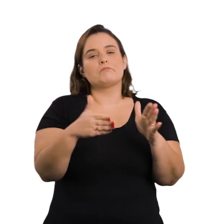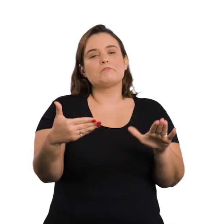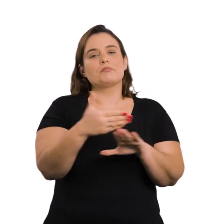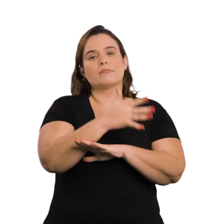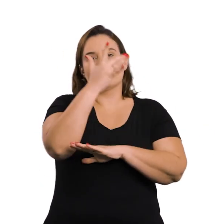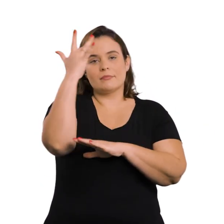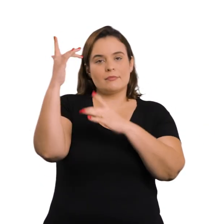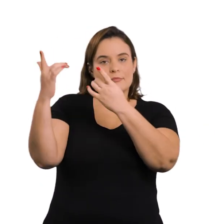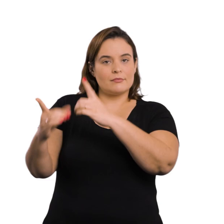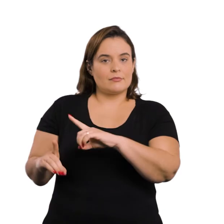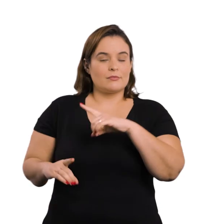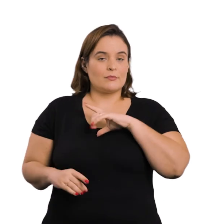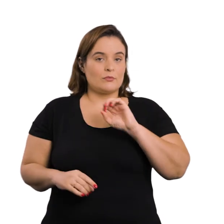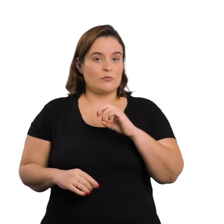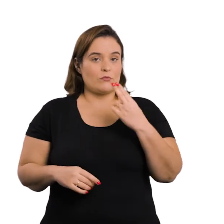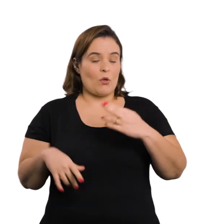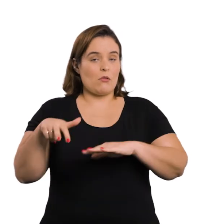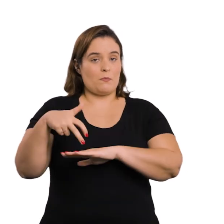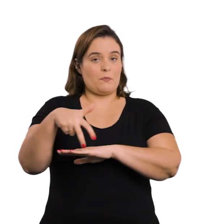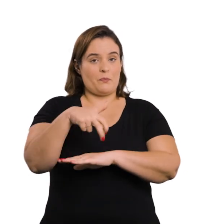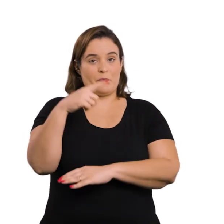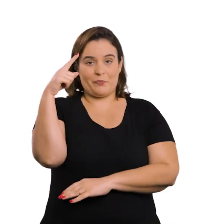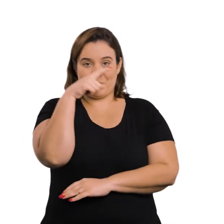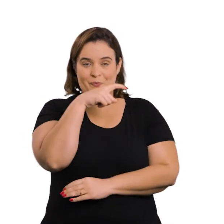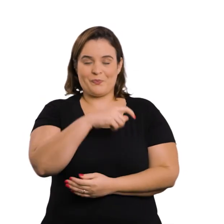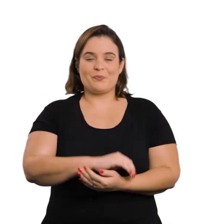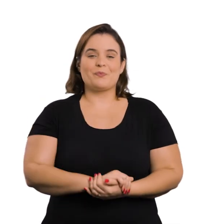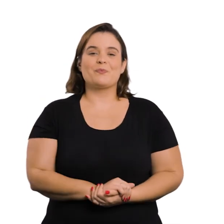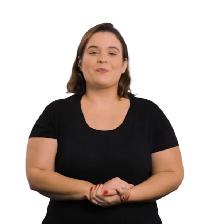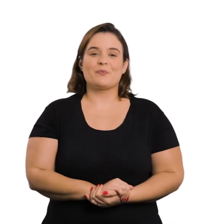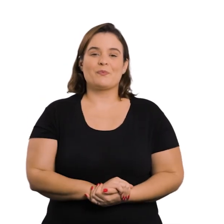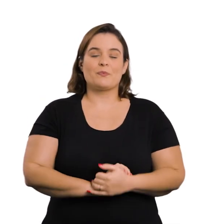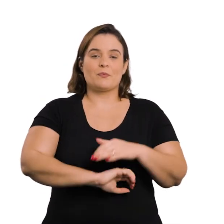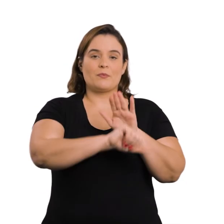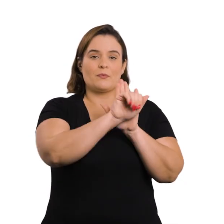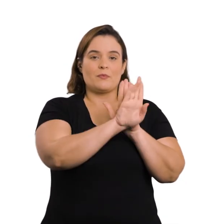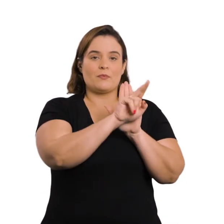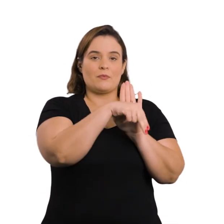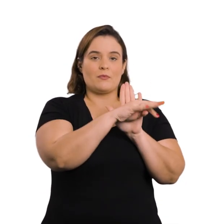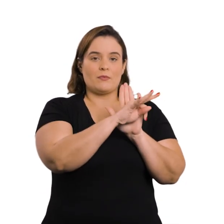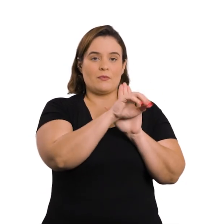da acessibilidade das pessoas com deficiência ou com mobilidade reduzida.